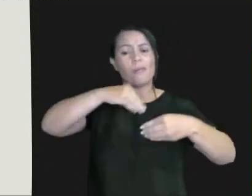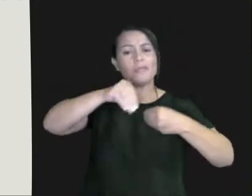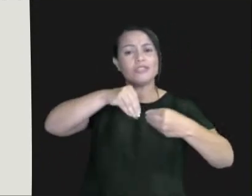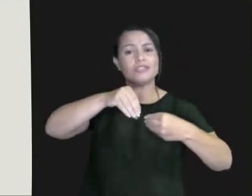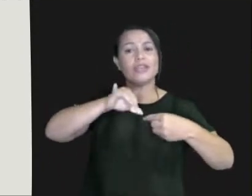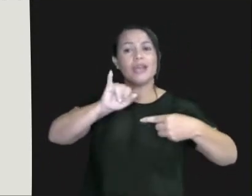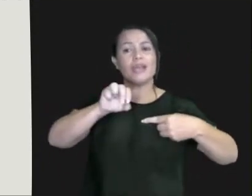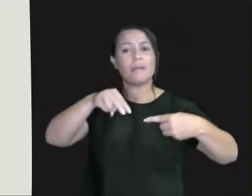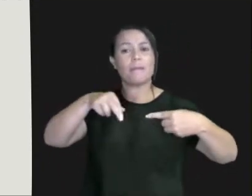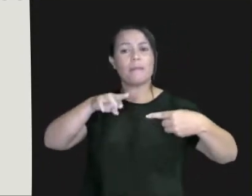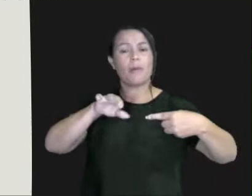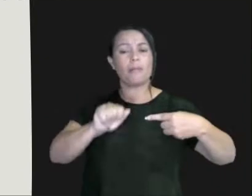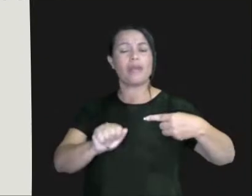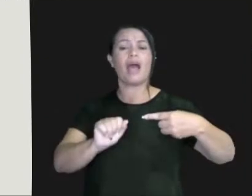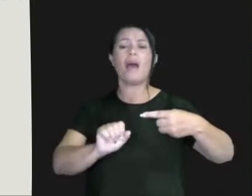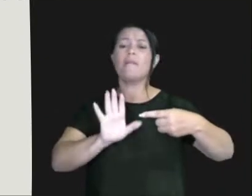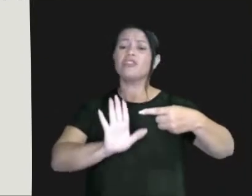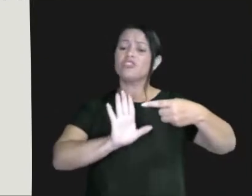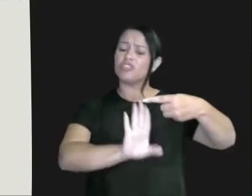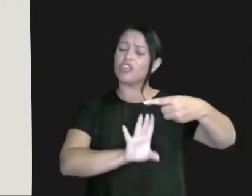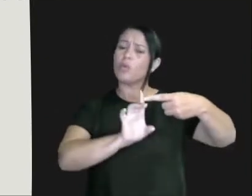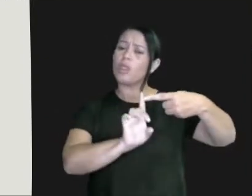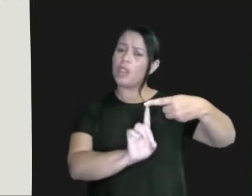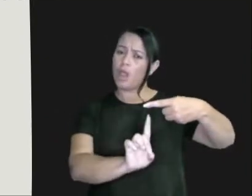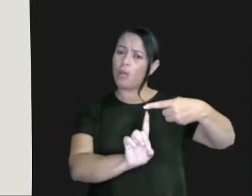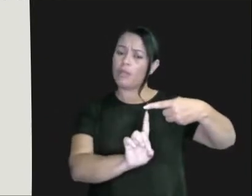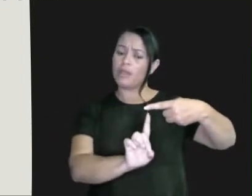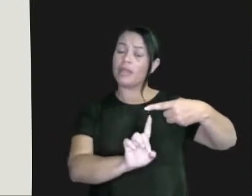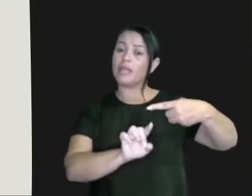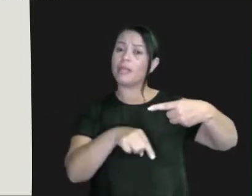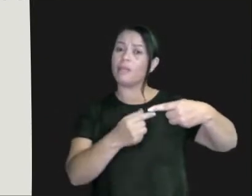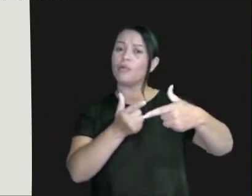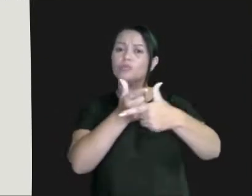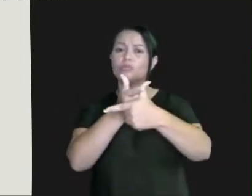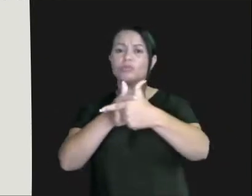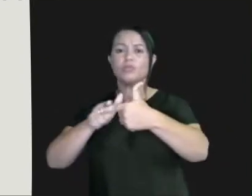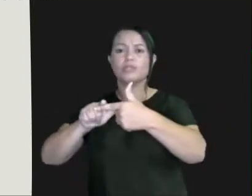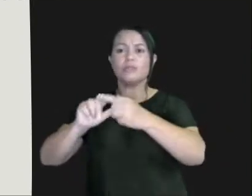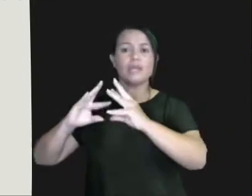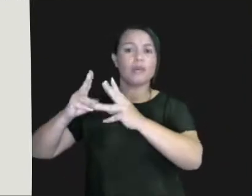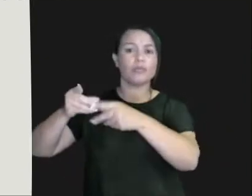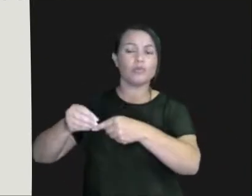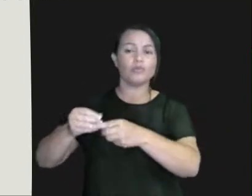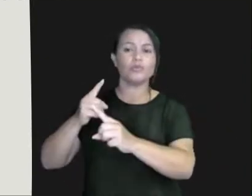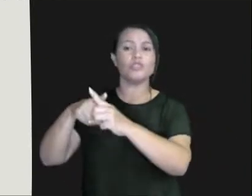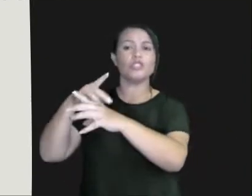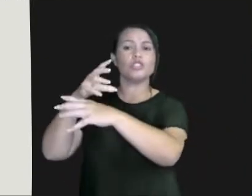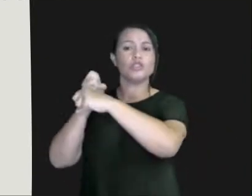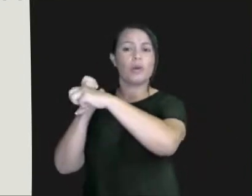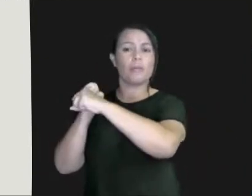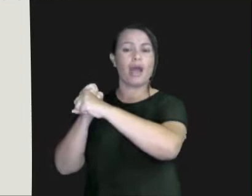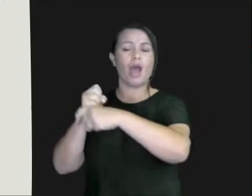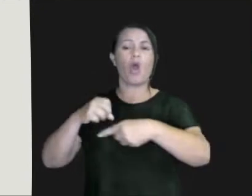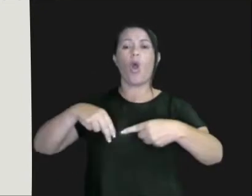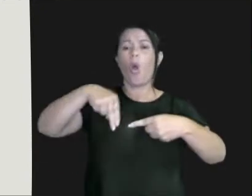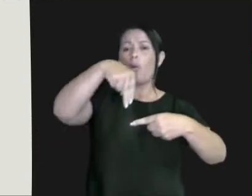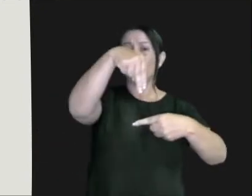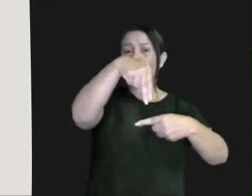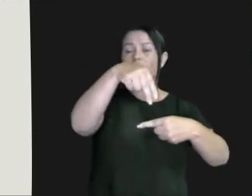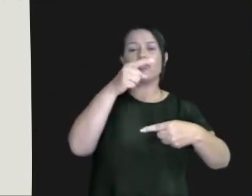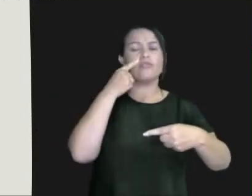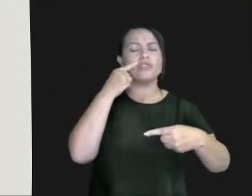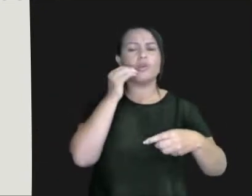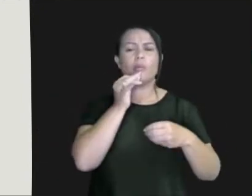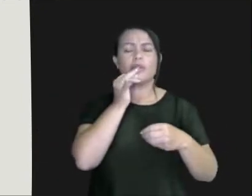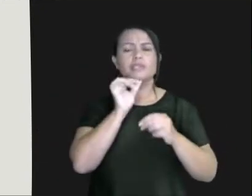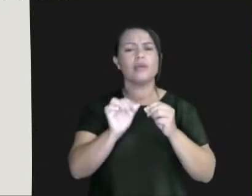o denominador e depois multiplicá-lo pela parte inteira e somar com o numerador. Exemplo, considere a fração mista do